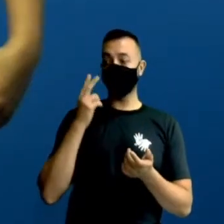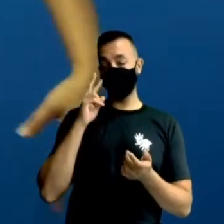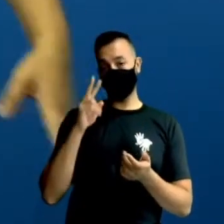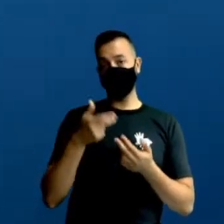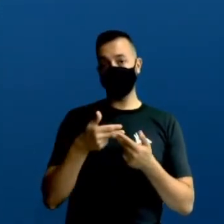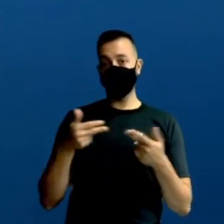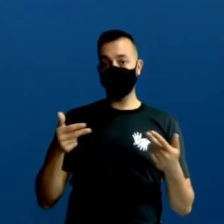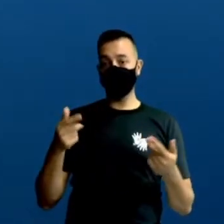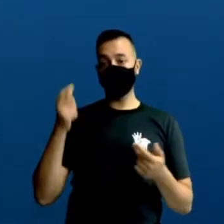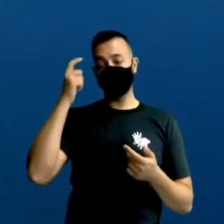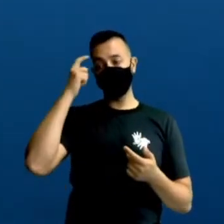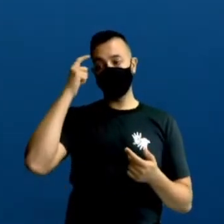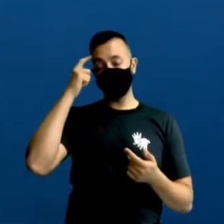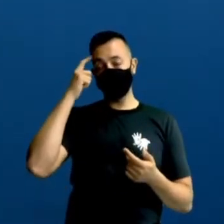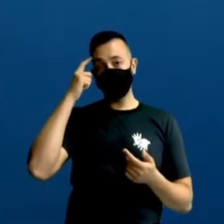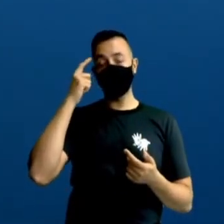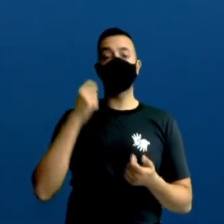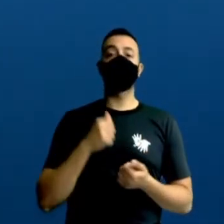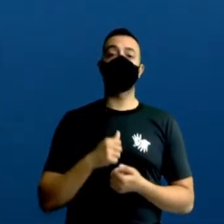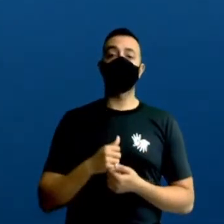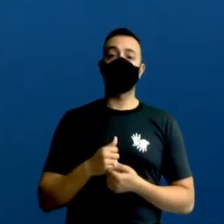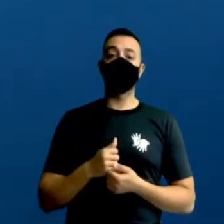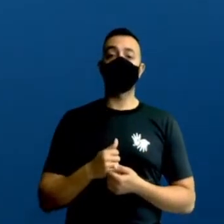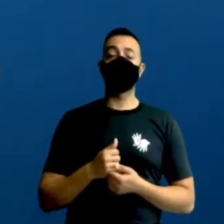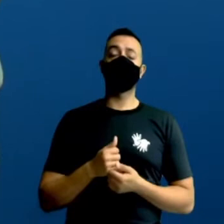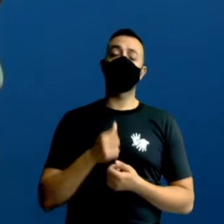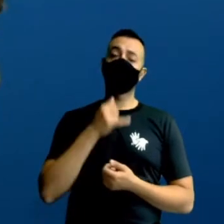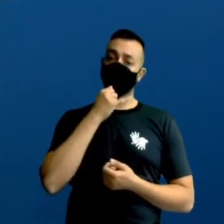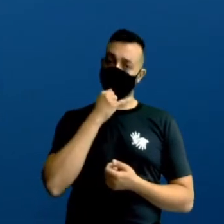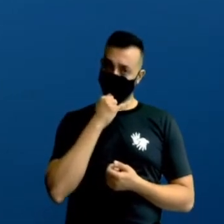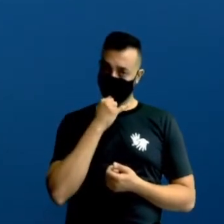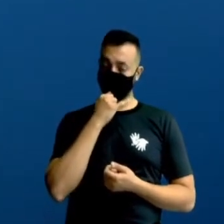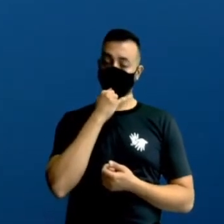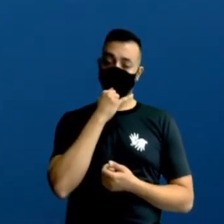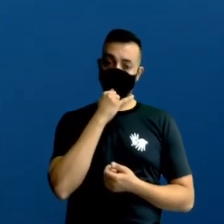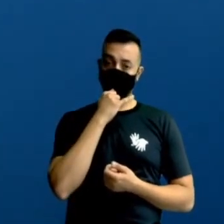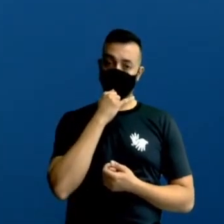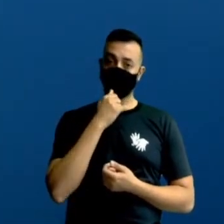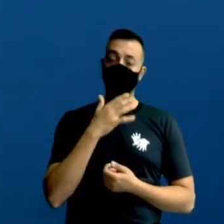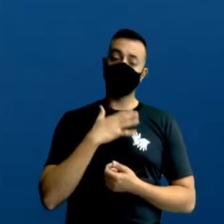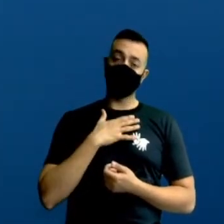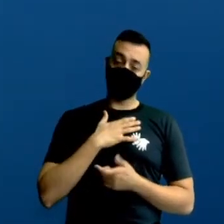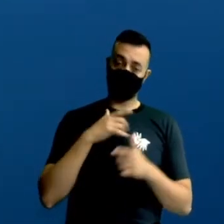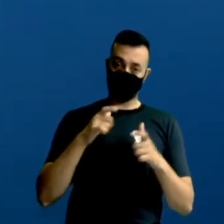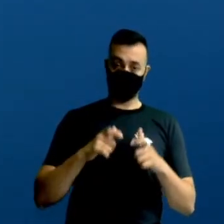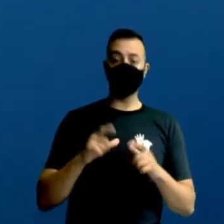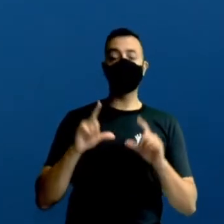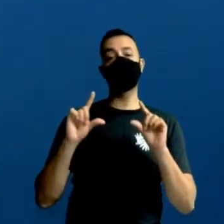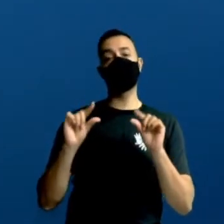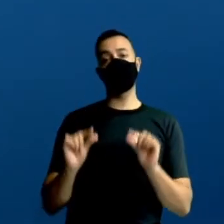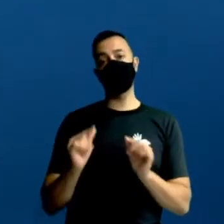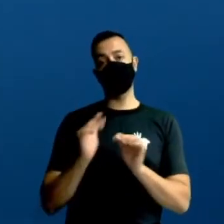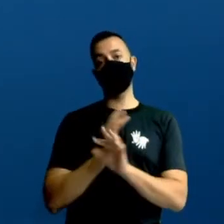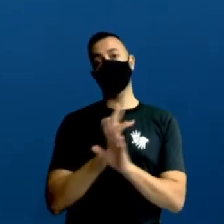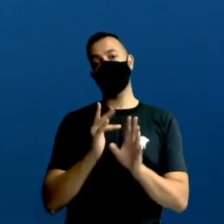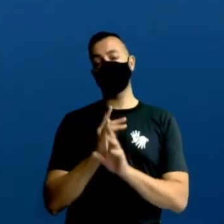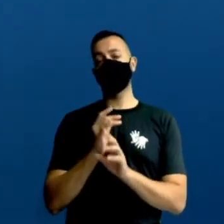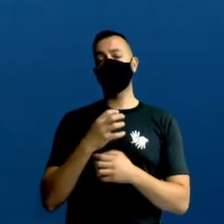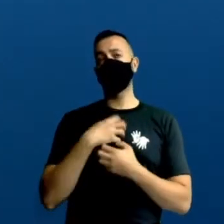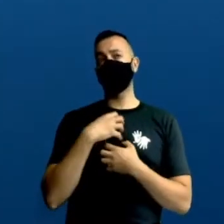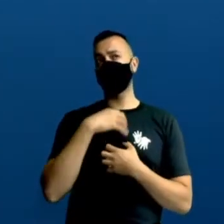assim, a gente já pensa, poxa, que coisa triste, então quer dizer que a minha região é a menos urbanizada, será que isso é